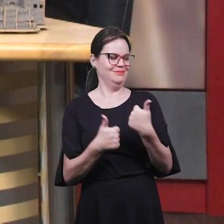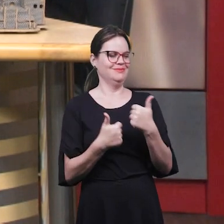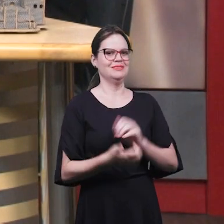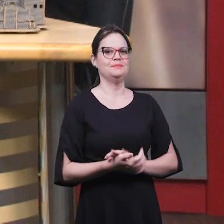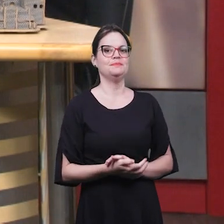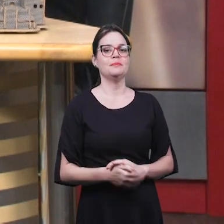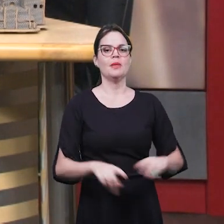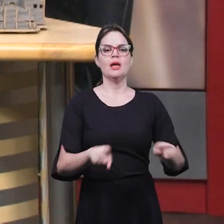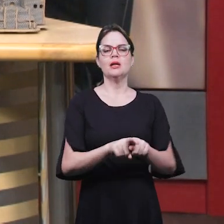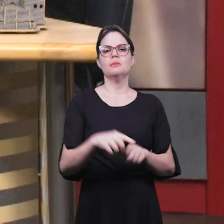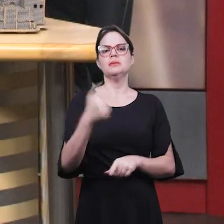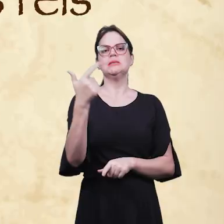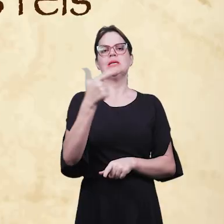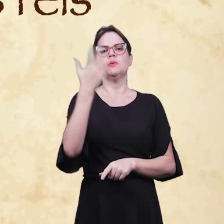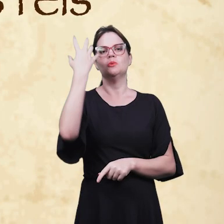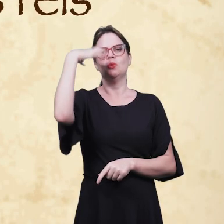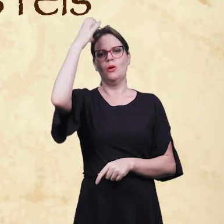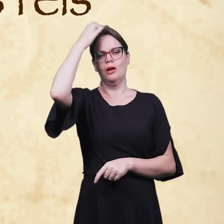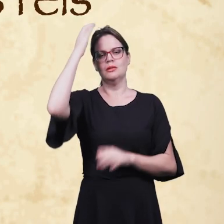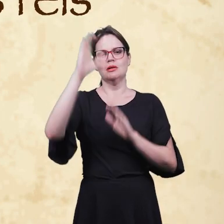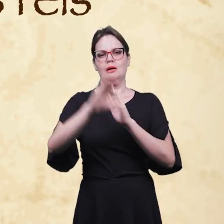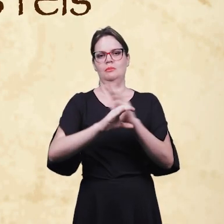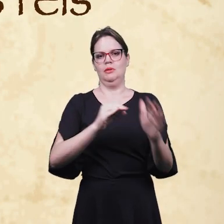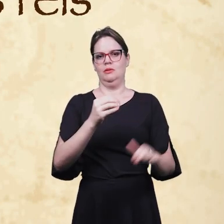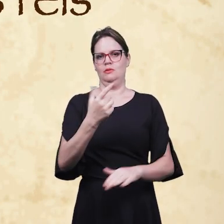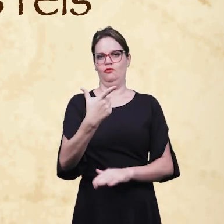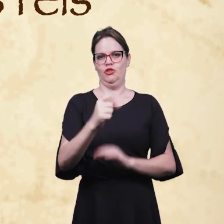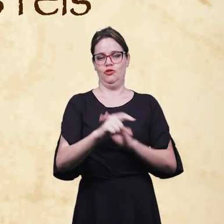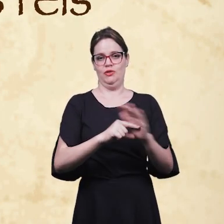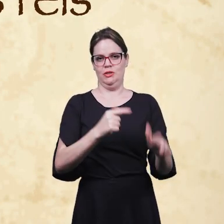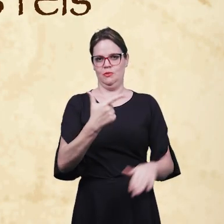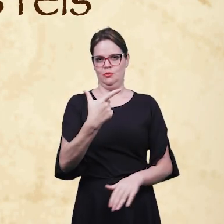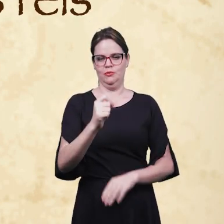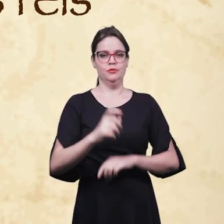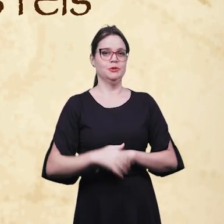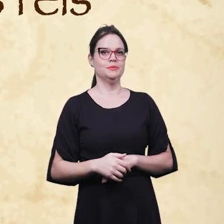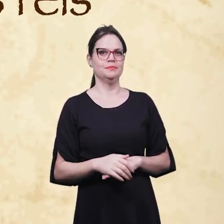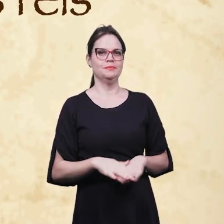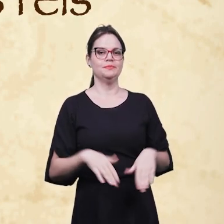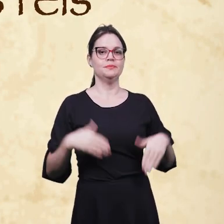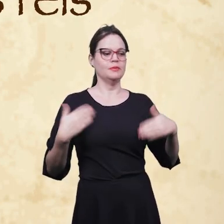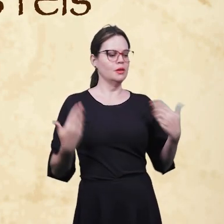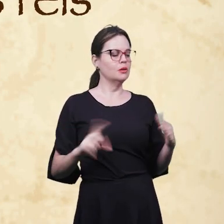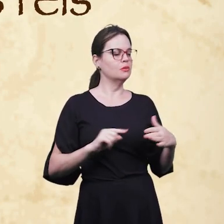segundo Reis 20, versículo 20, diz assim: ora, o mais do sucesso de